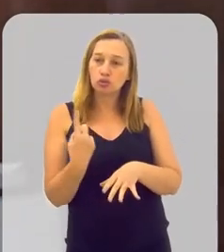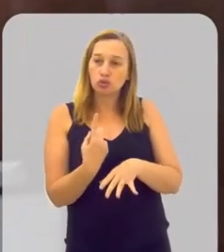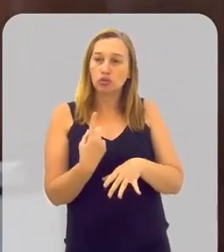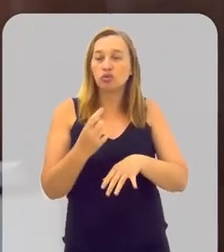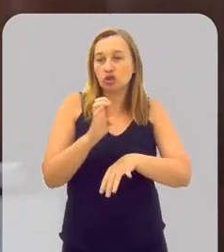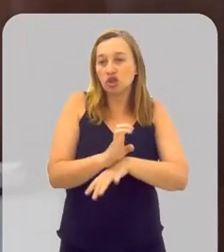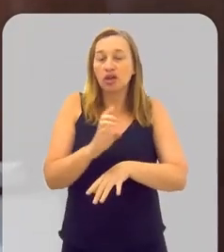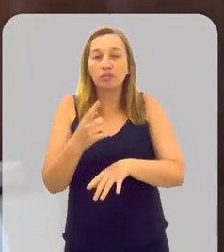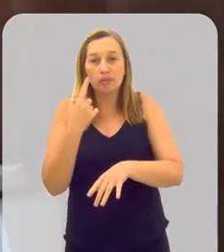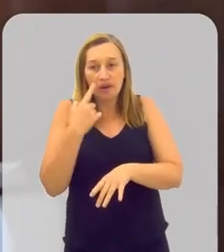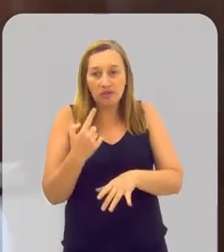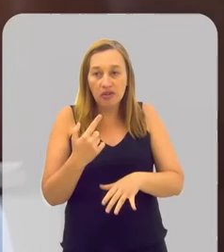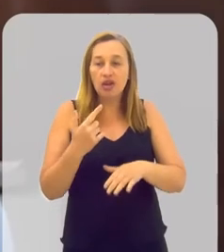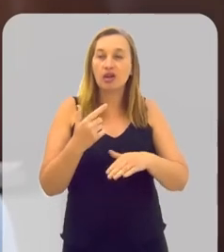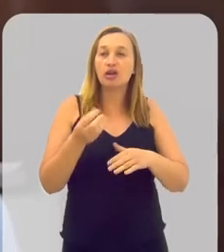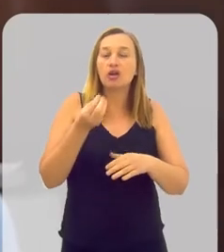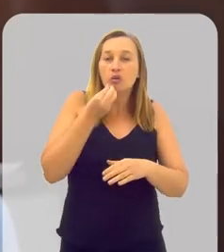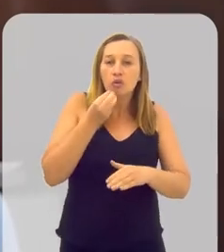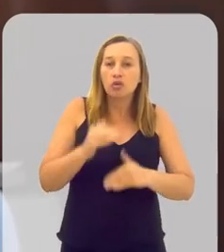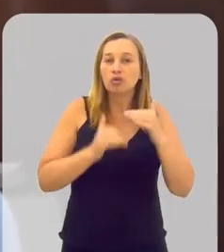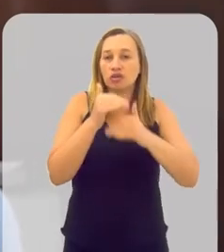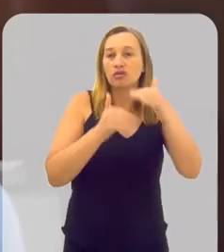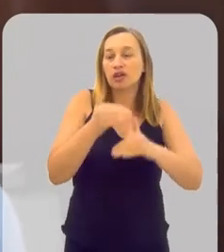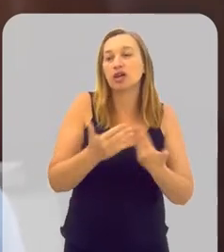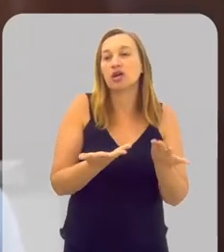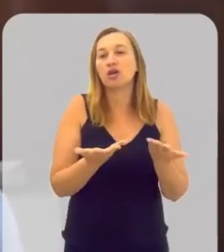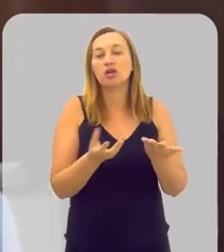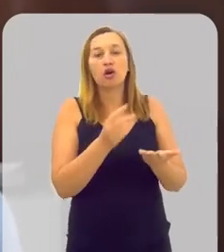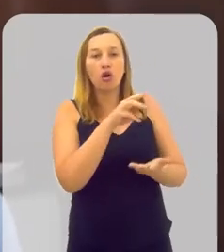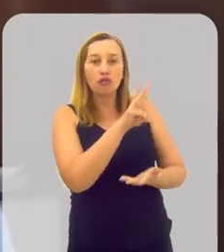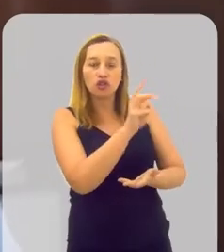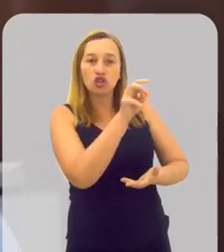melhorar dentro do nosso território para